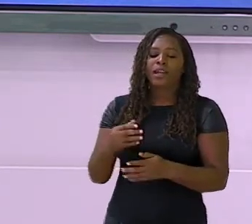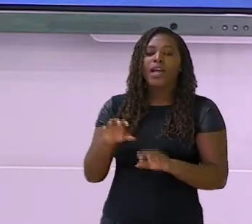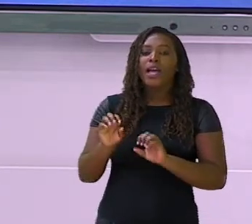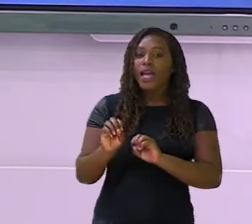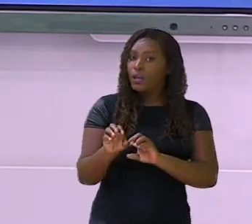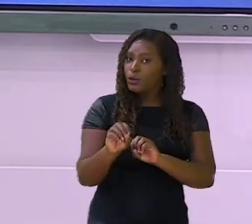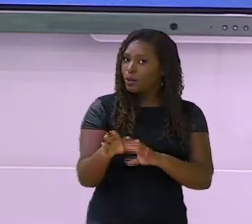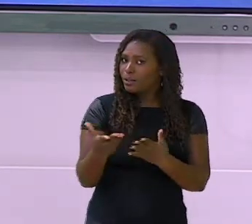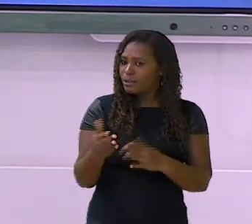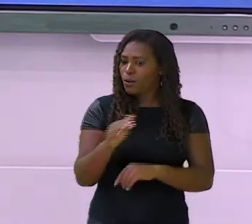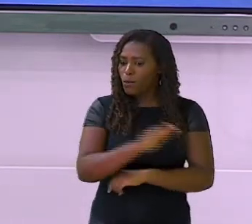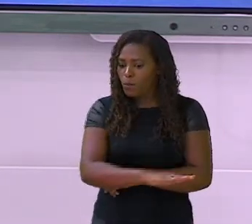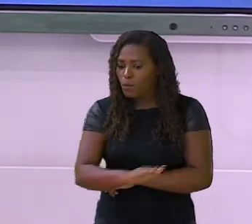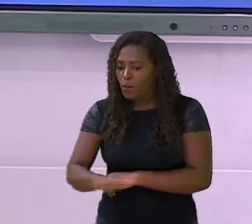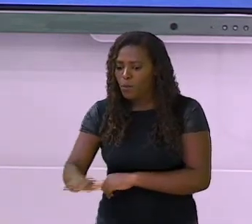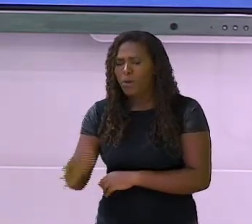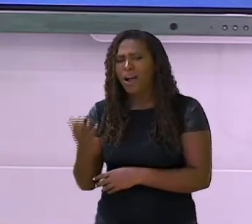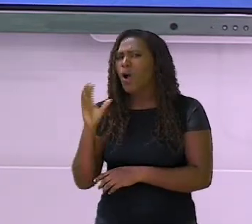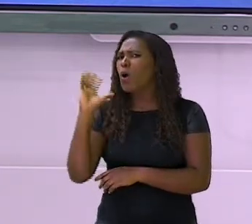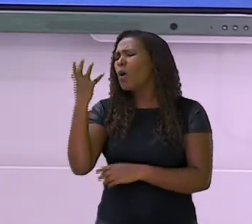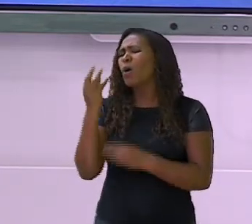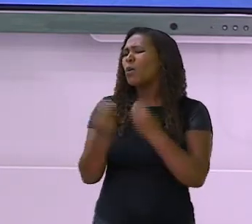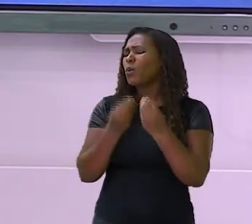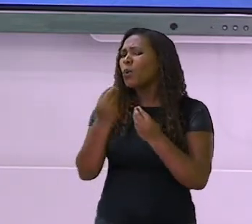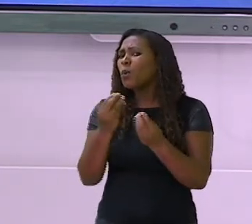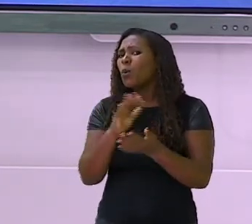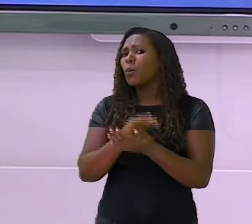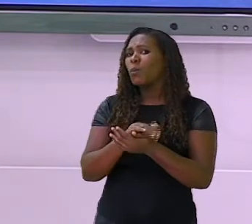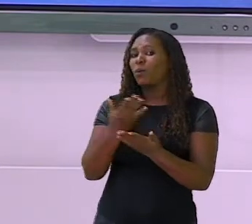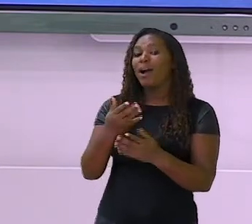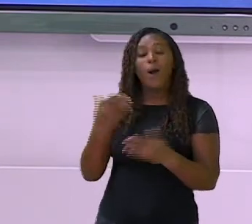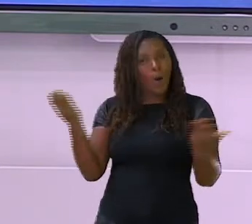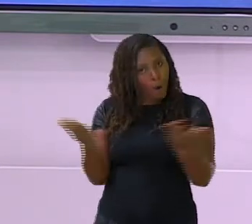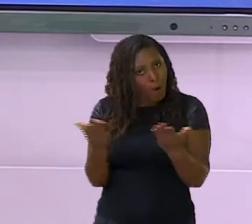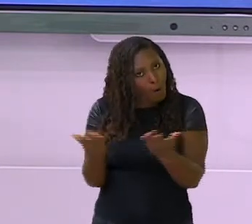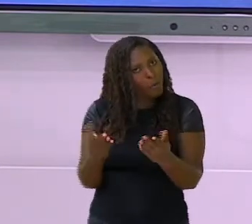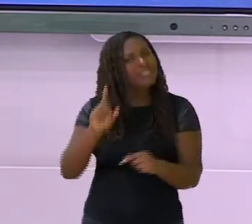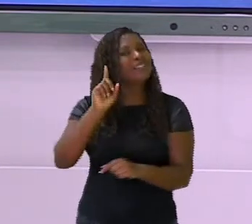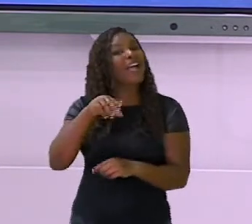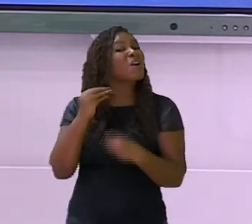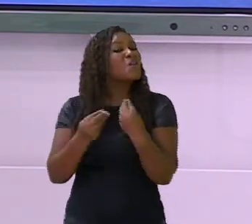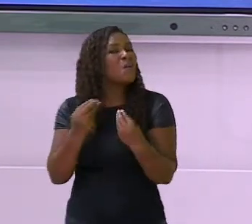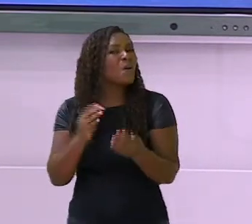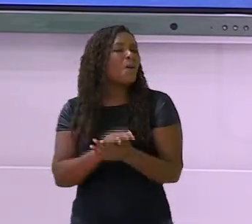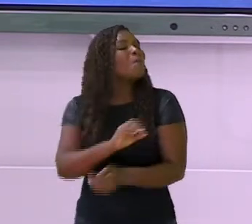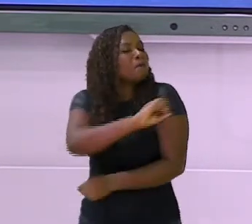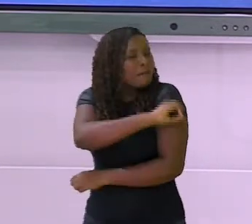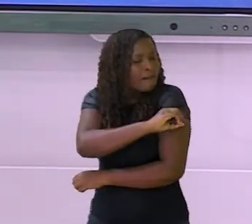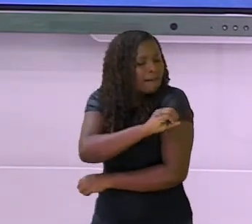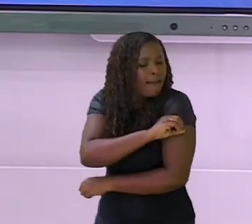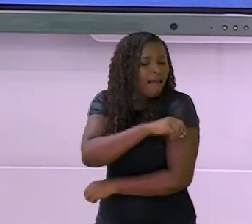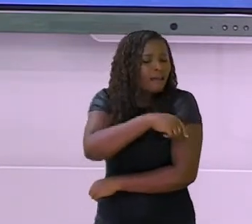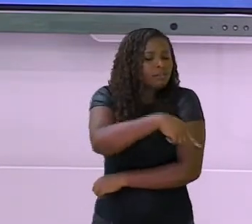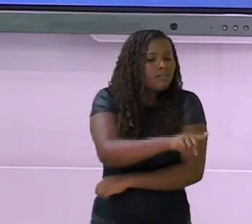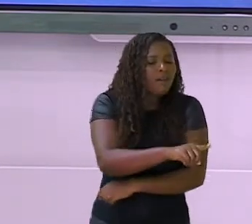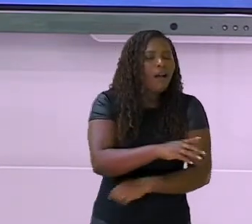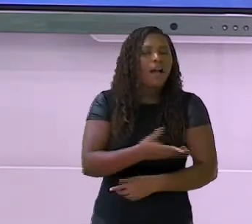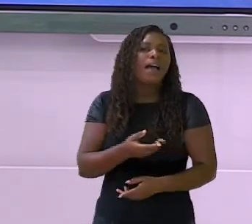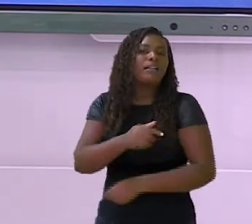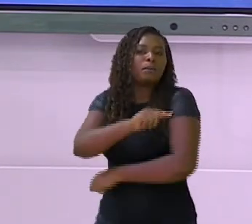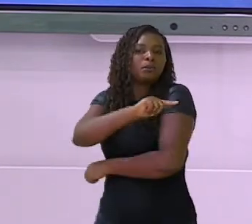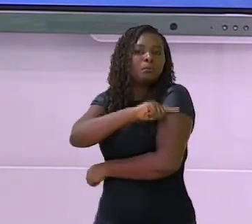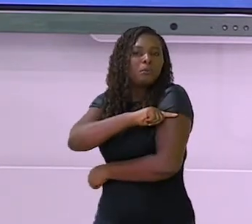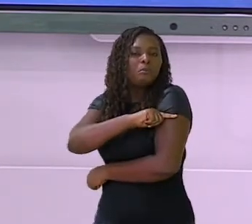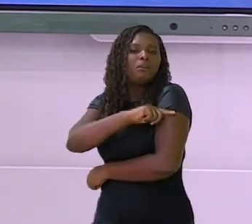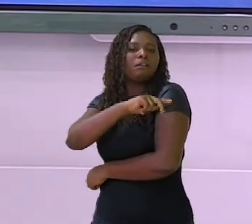nós temos hoje, que as crianças vão para as creches, depois elas passam para a escola de educação infantil, depois elas vão para o ensino fundamental,